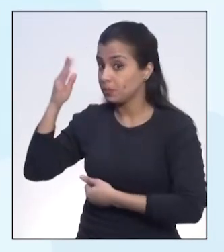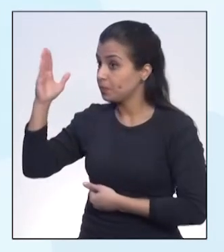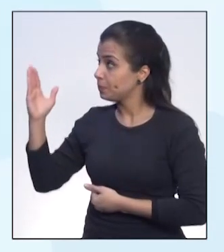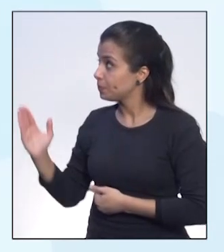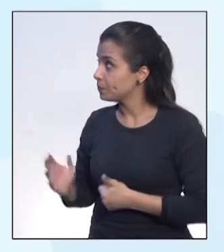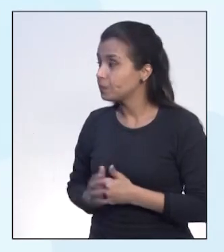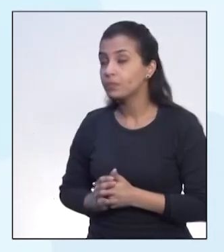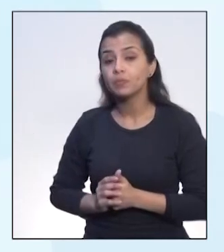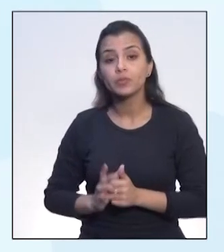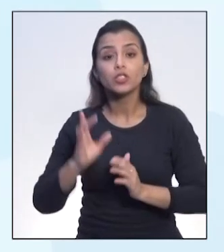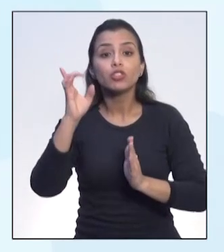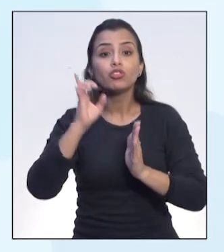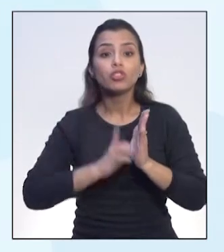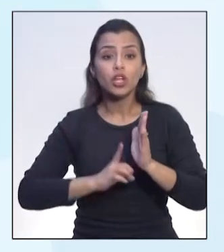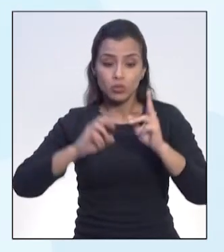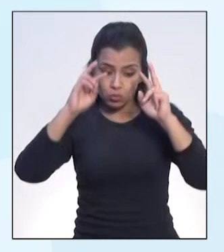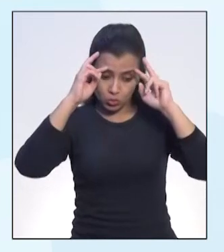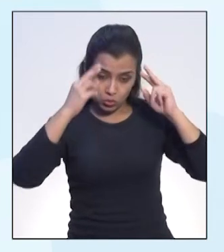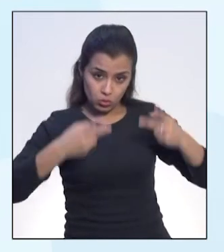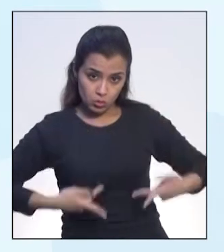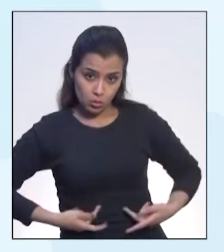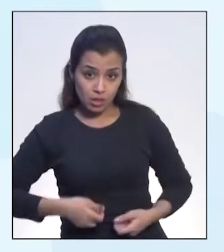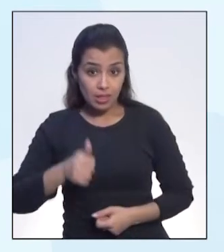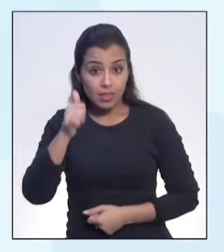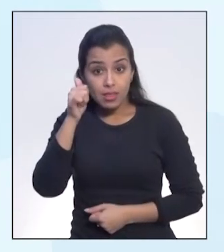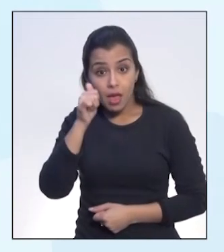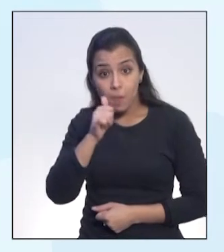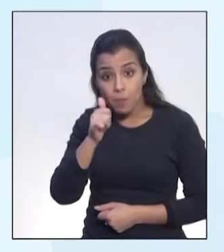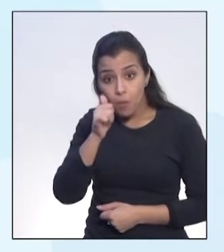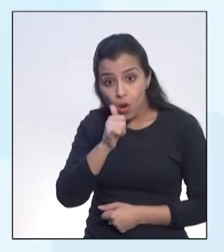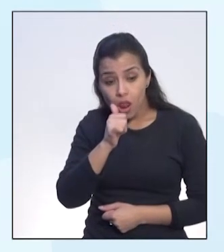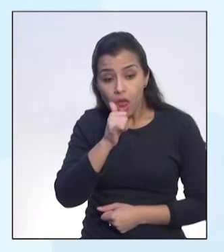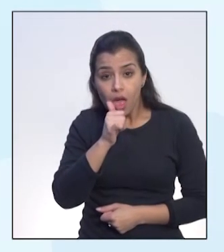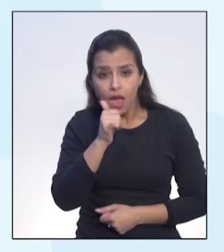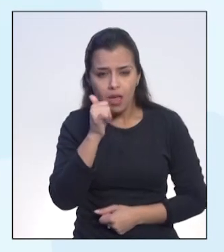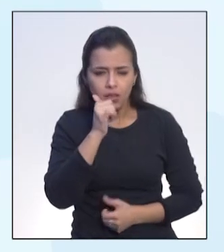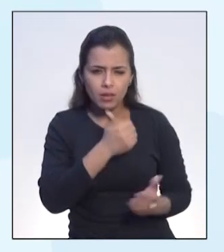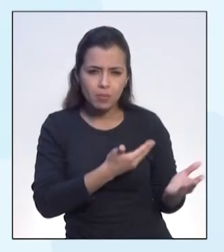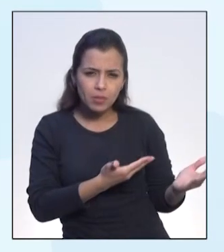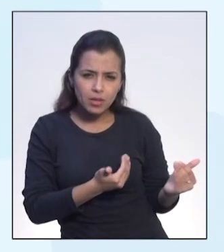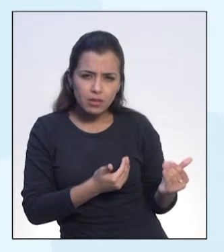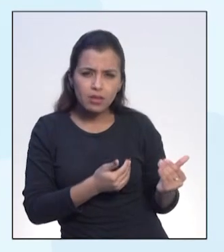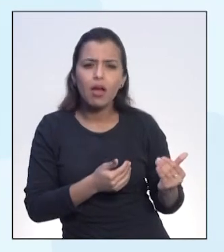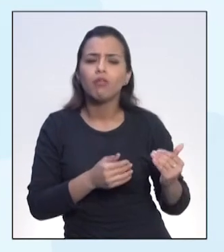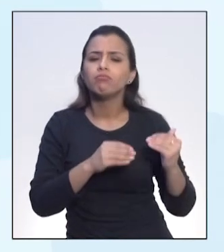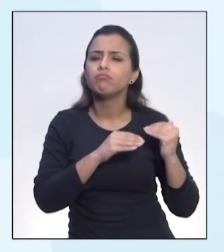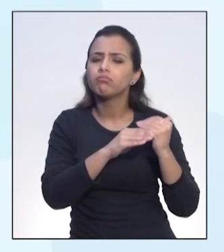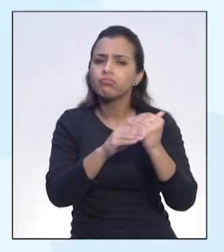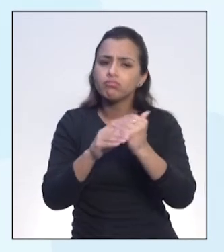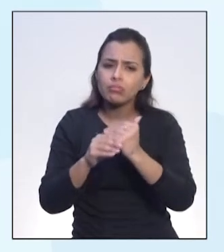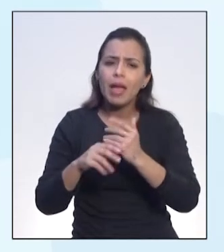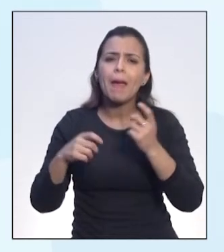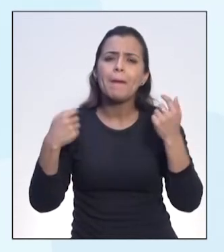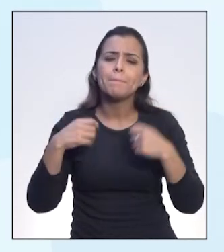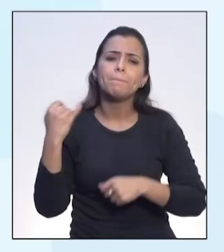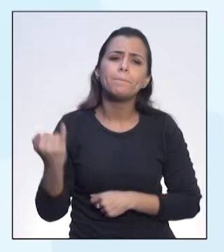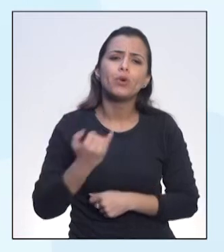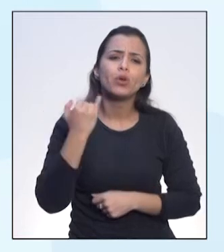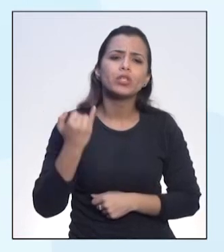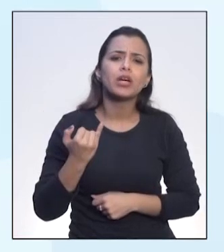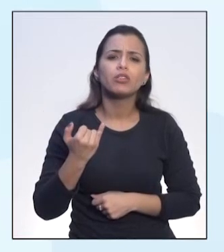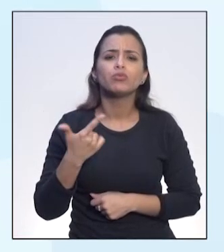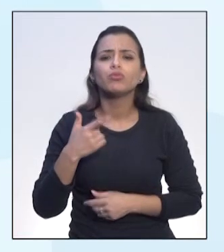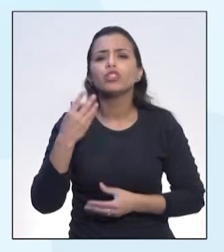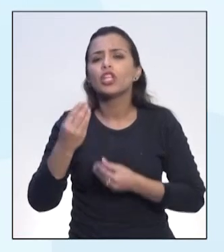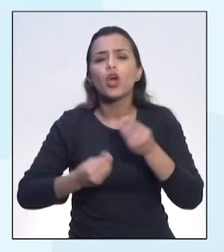Os direitos humanos das mulheres e das meninas são inalienáveis e constituem parte integrante e indivisível